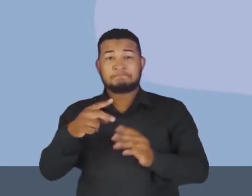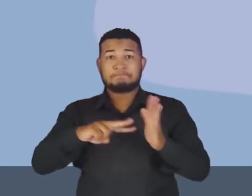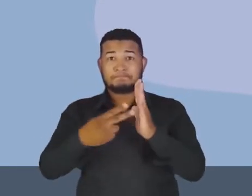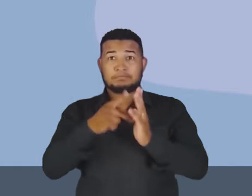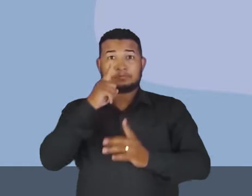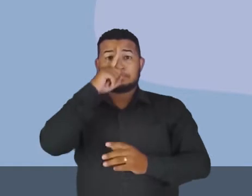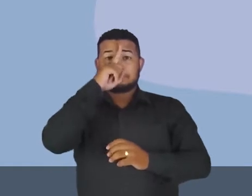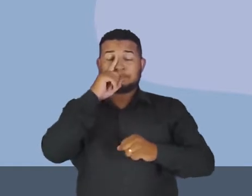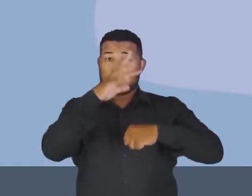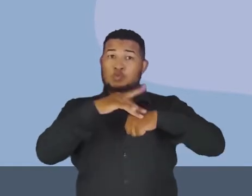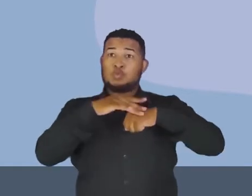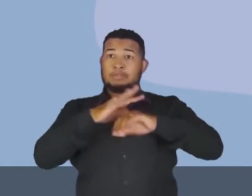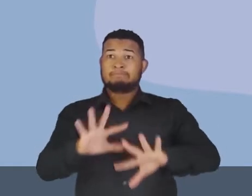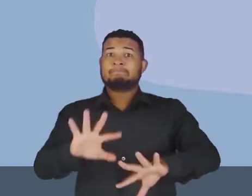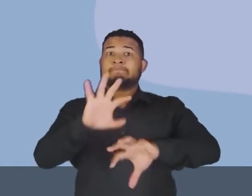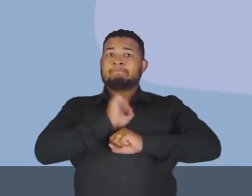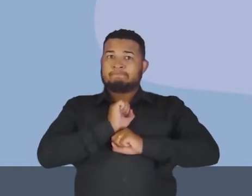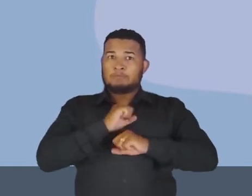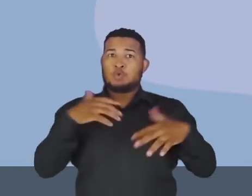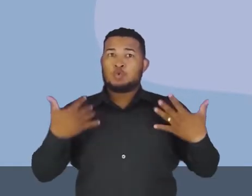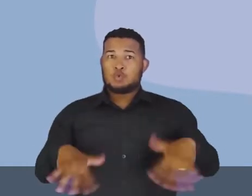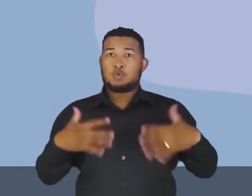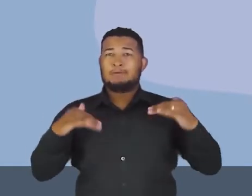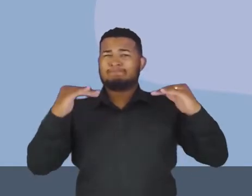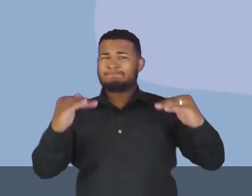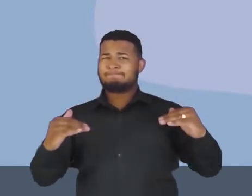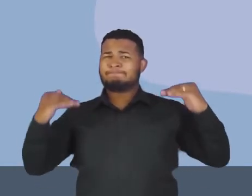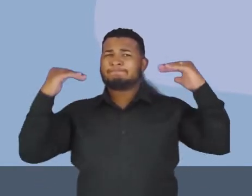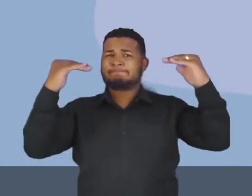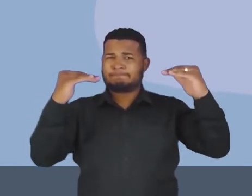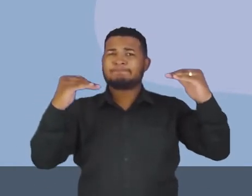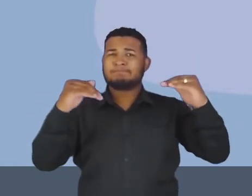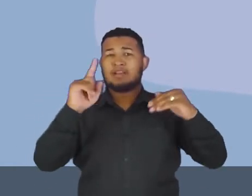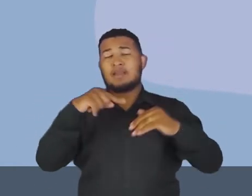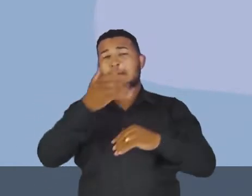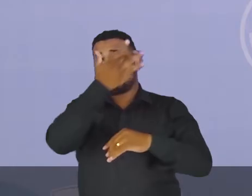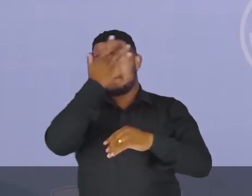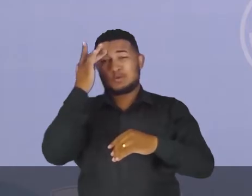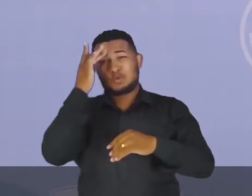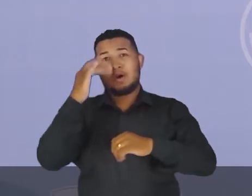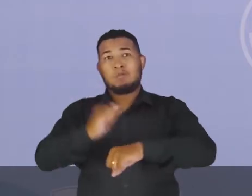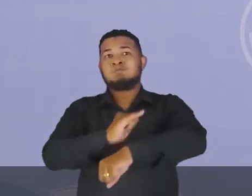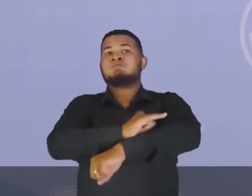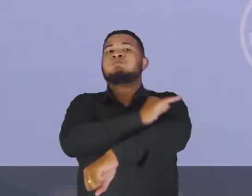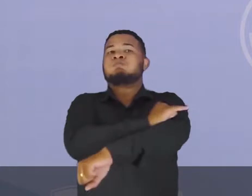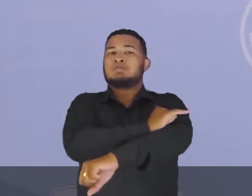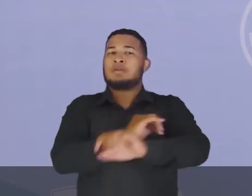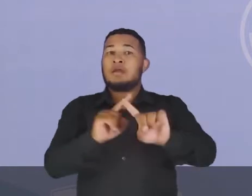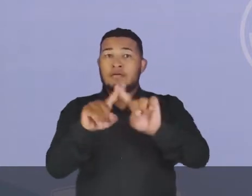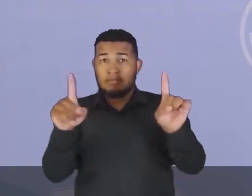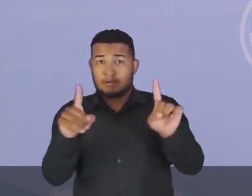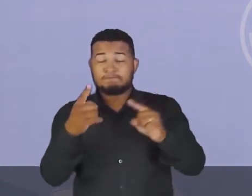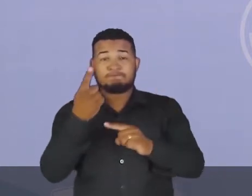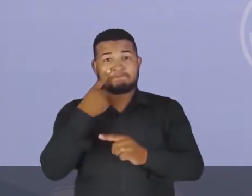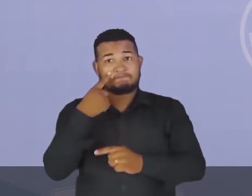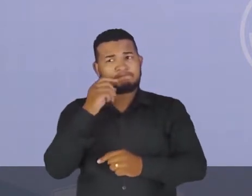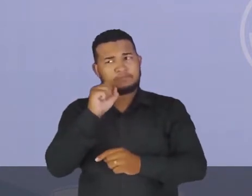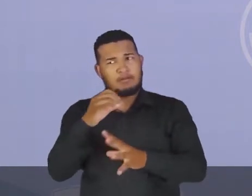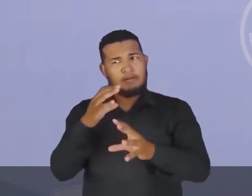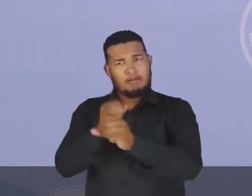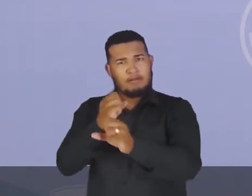para doenças é considerado muito elevado e você é classificado como uma pessoa obesa. Mas agora preste atenção aqui em mim, se esse